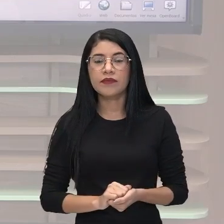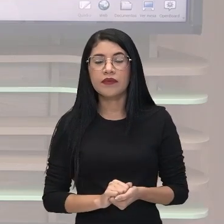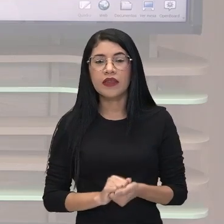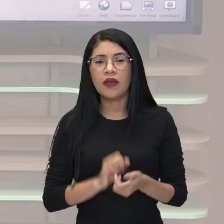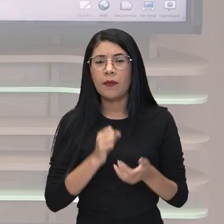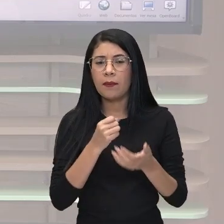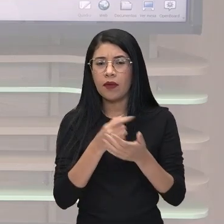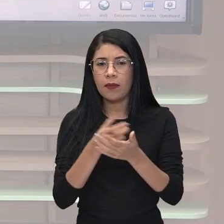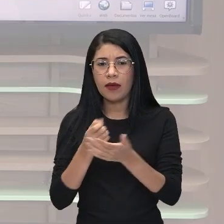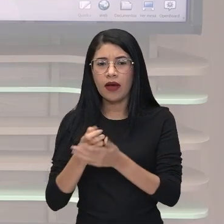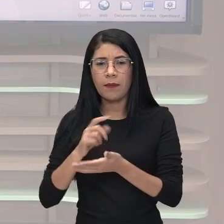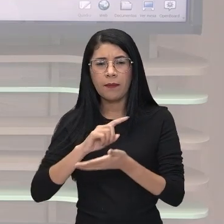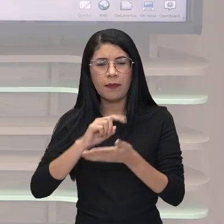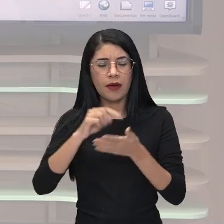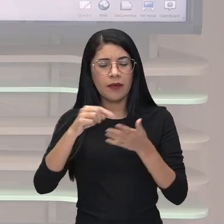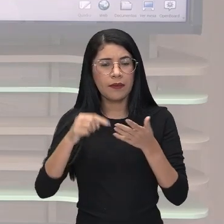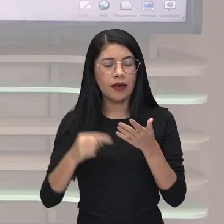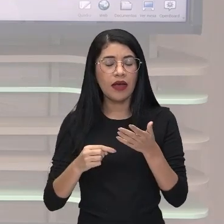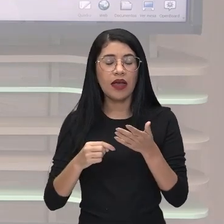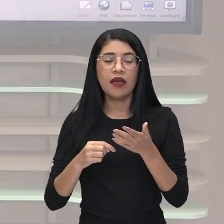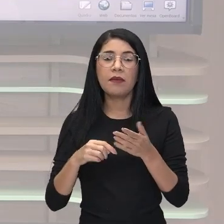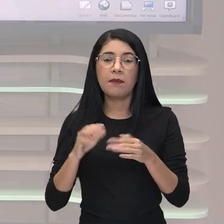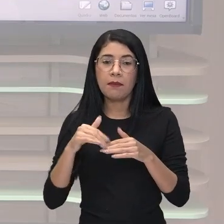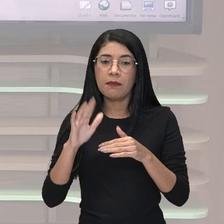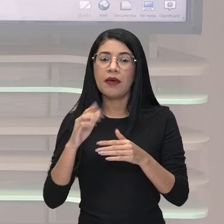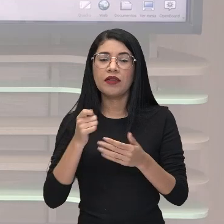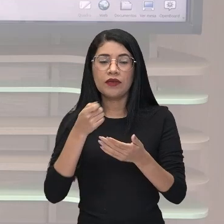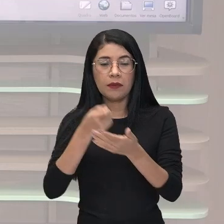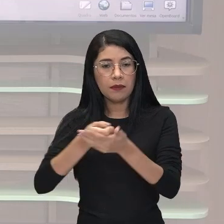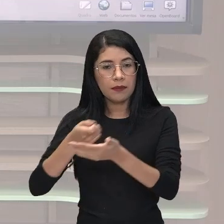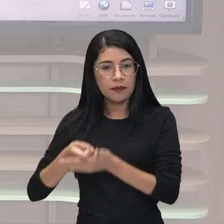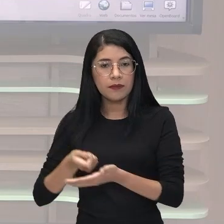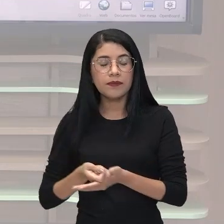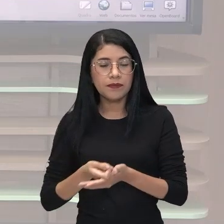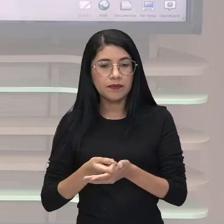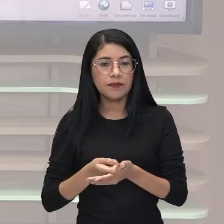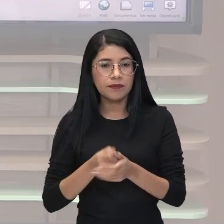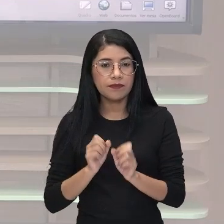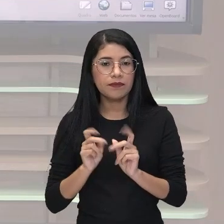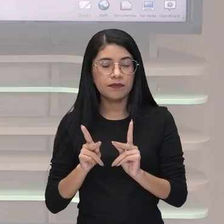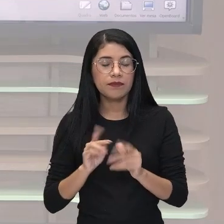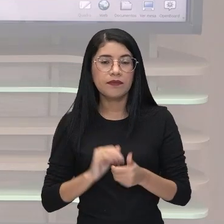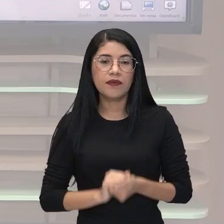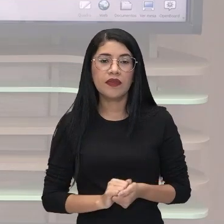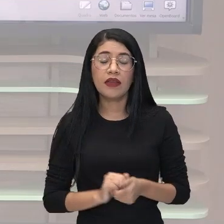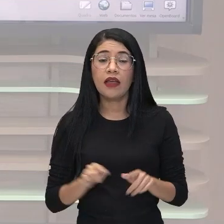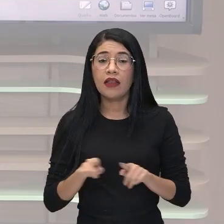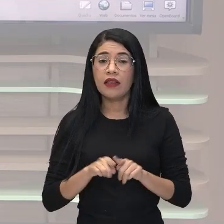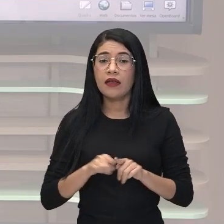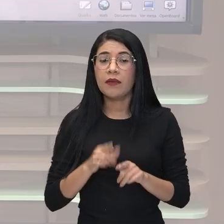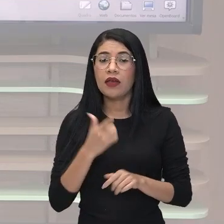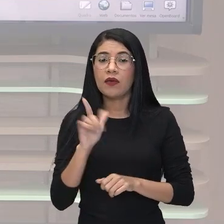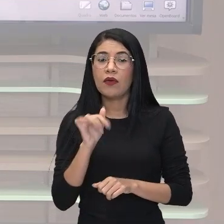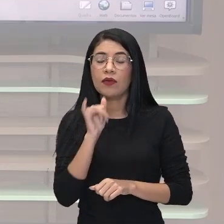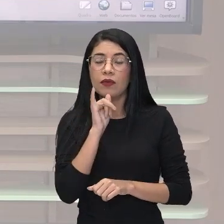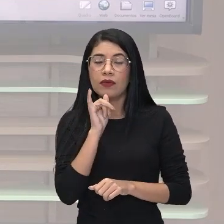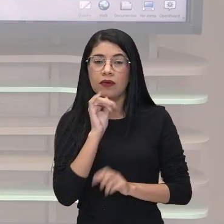você comprar, mais você vai pagar. Deu para entender? Ok. Agora também temos as nossas